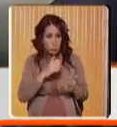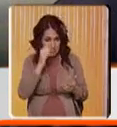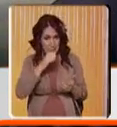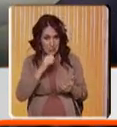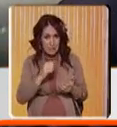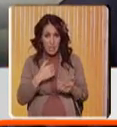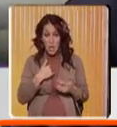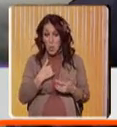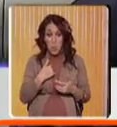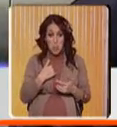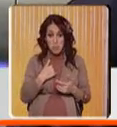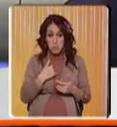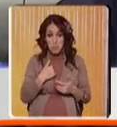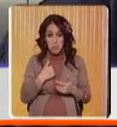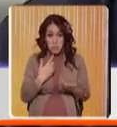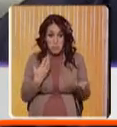mas eu como nunca